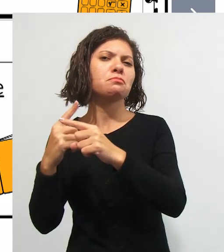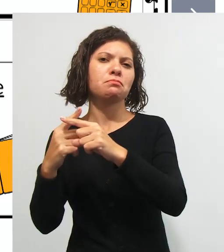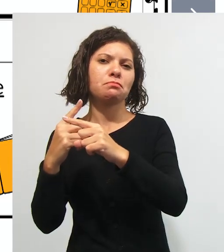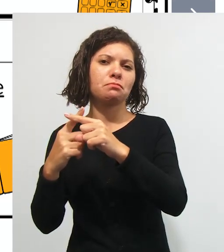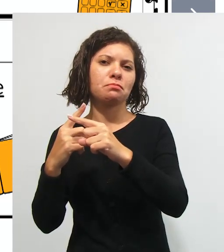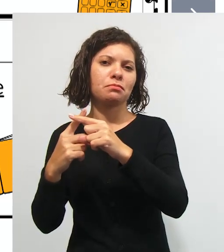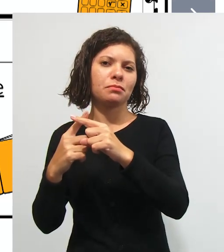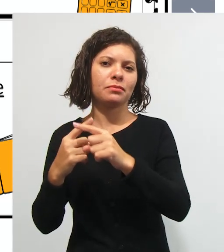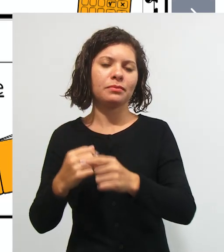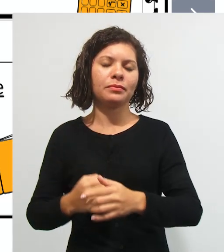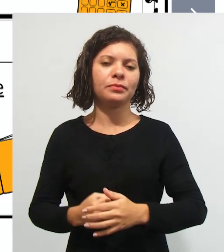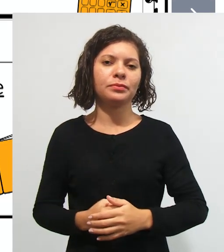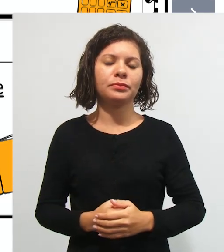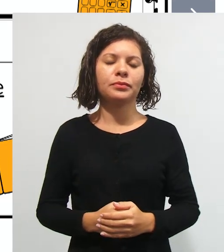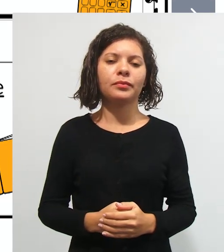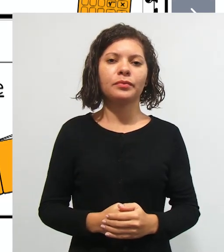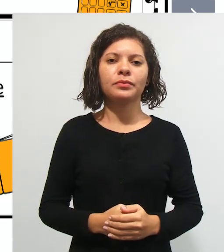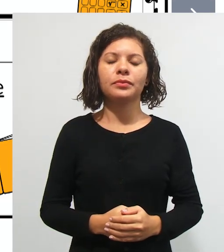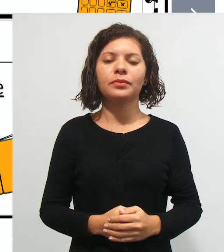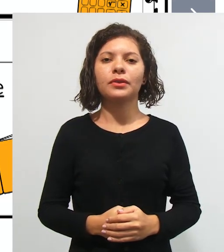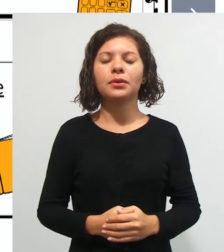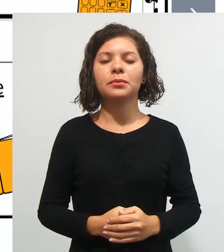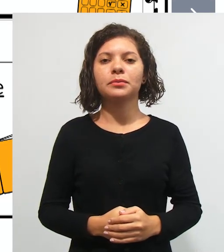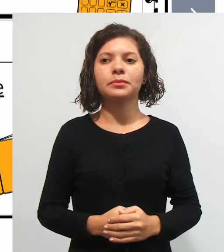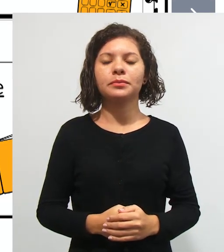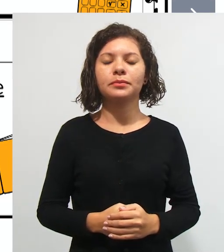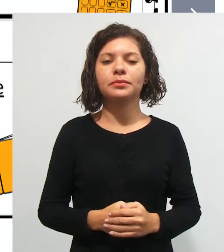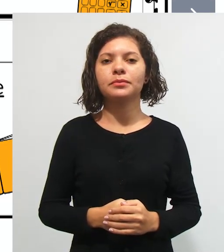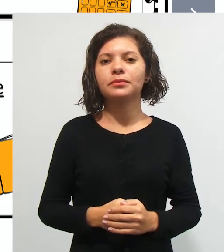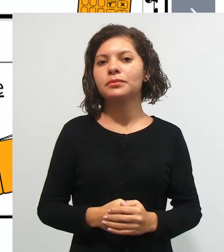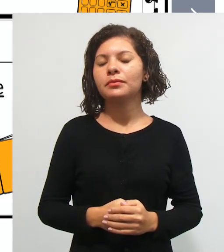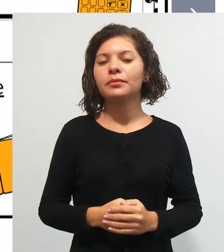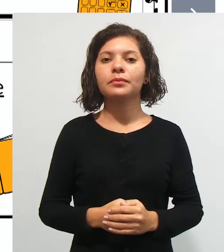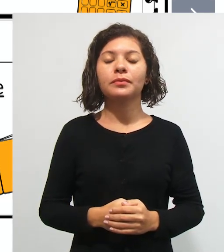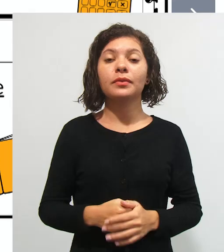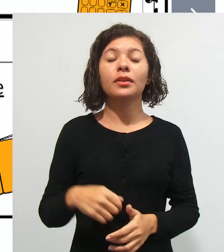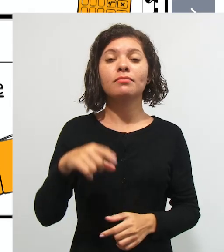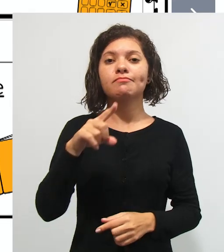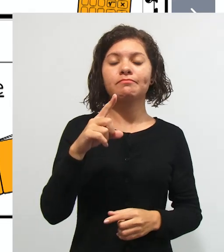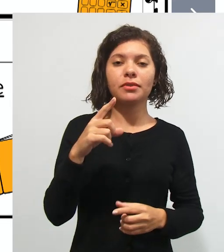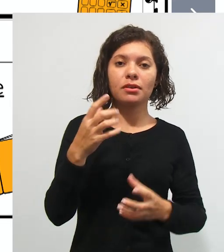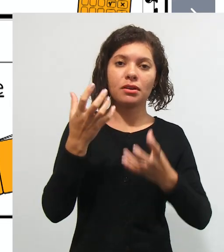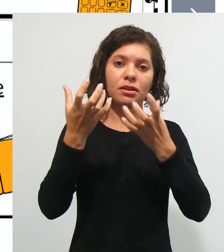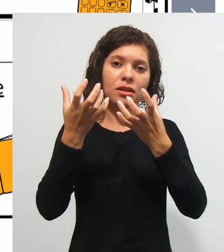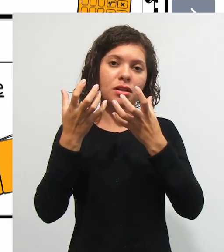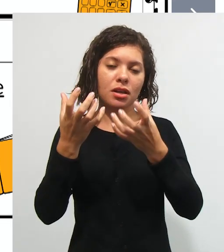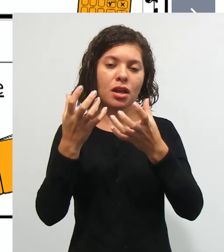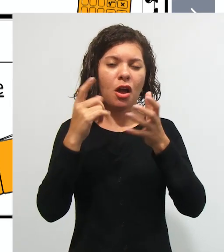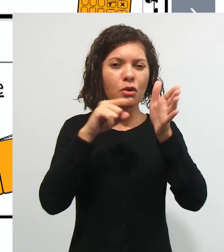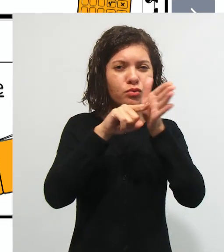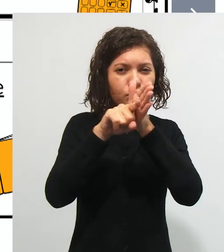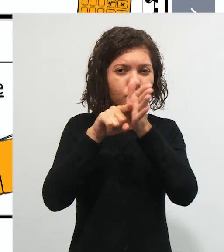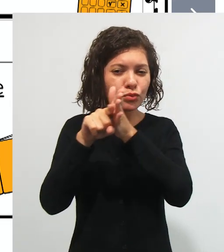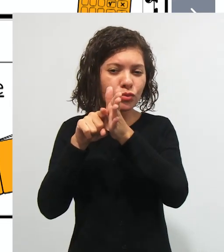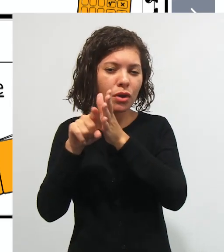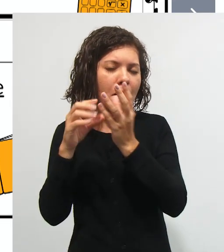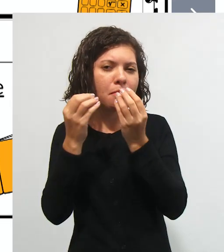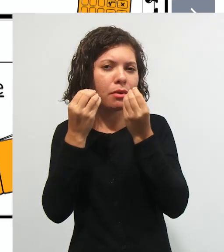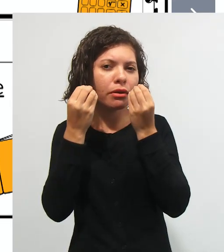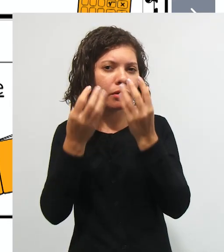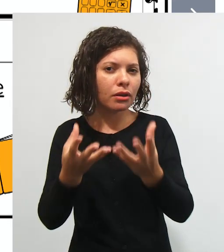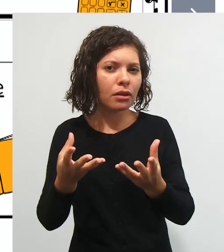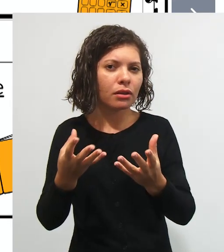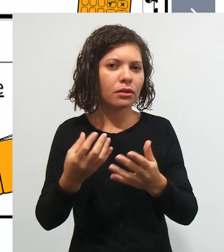para ter um professor auxiliar para os alunos do espectro autista, para ter atendimento psicológico